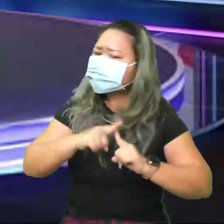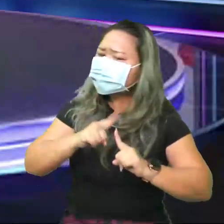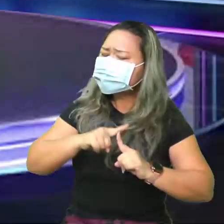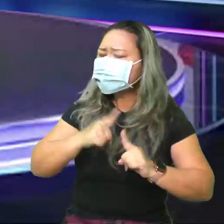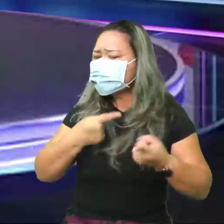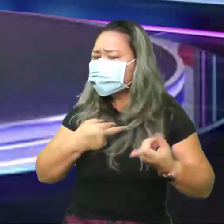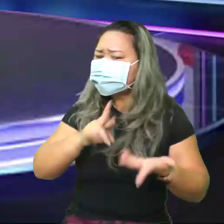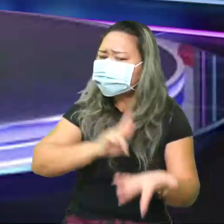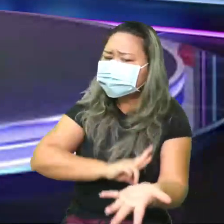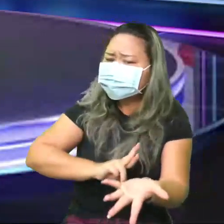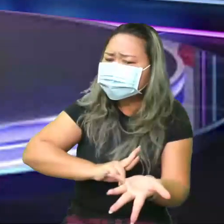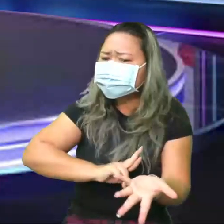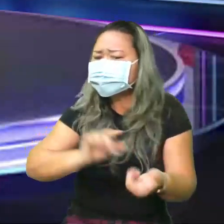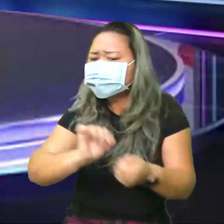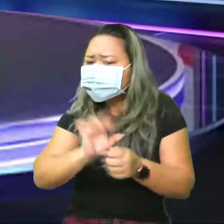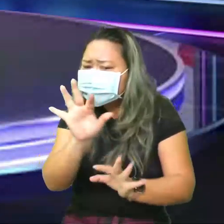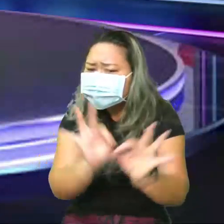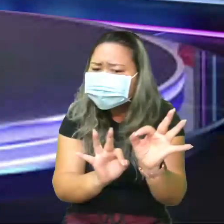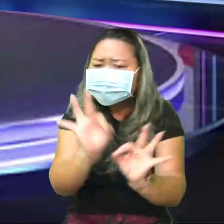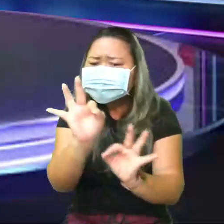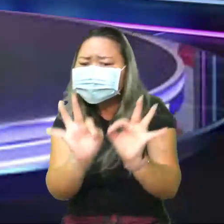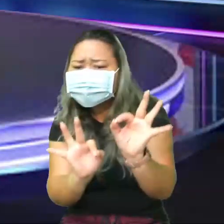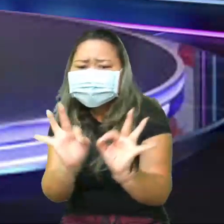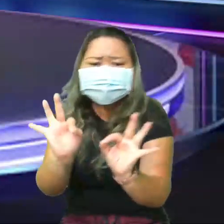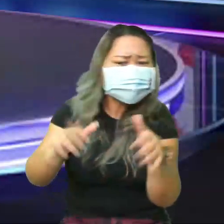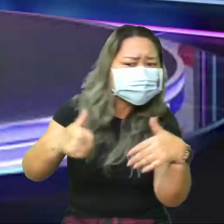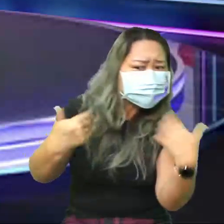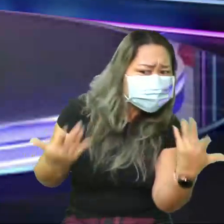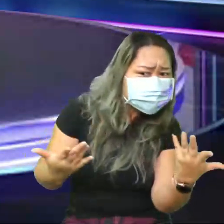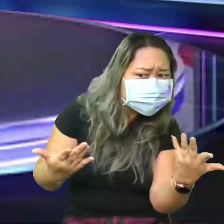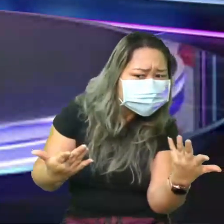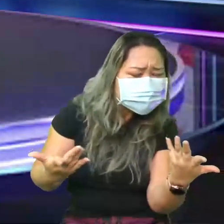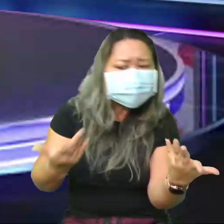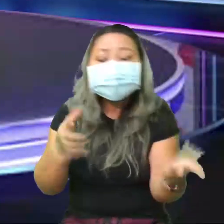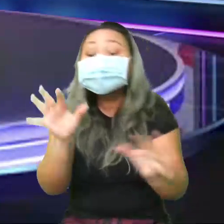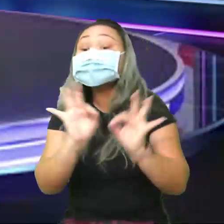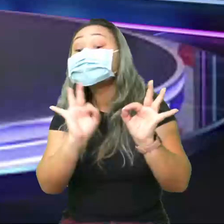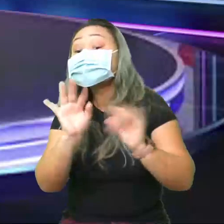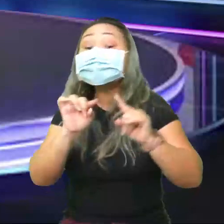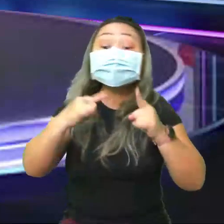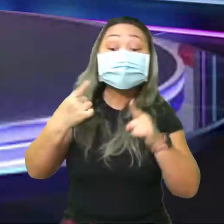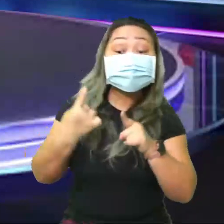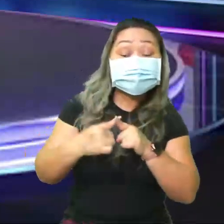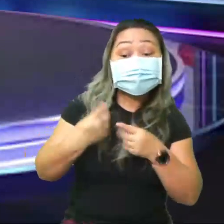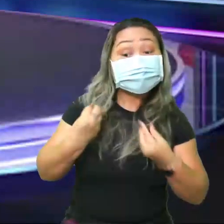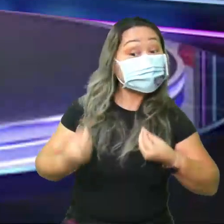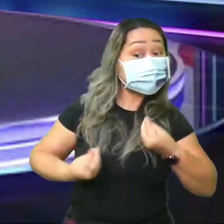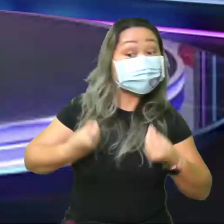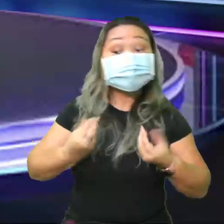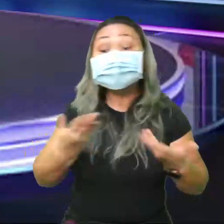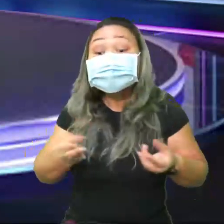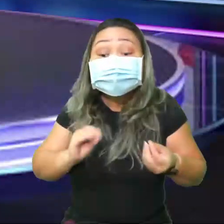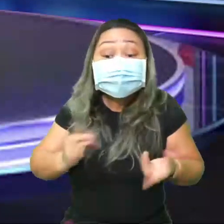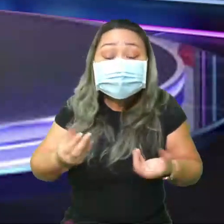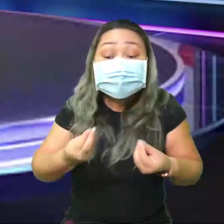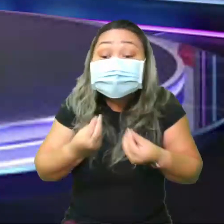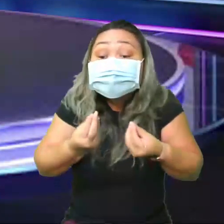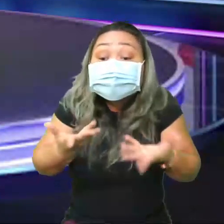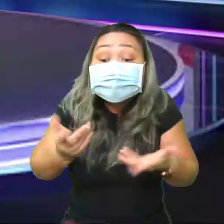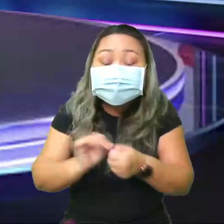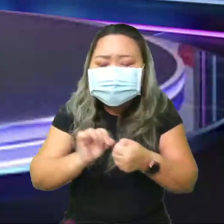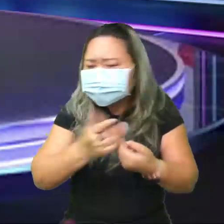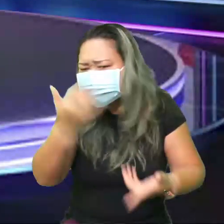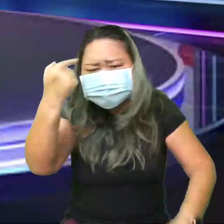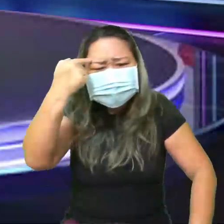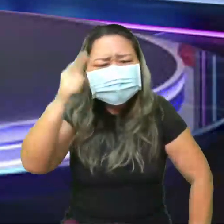a nossa aula. Será que os seres vivos obedecem a algum tipo de organização? E aí, Adelina, será, hein?